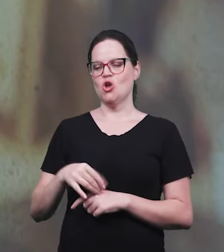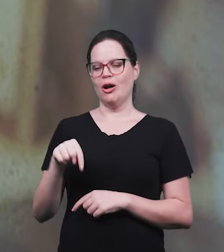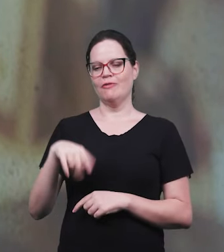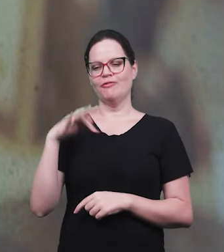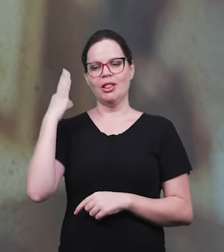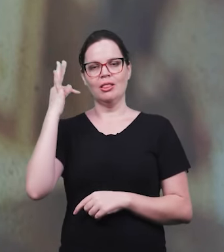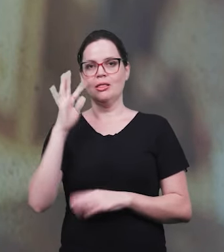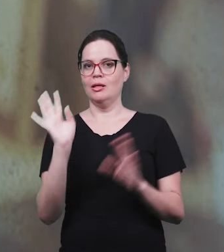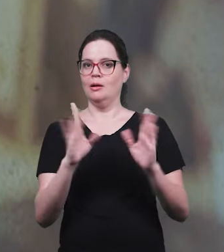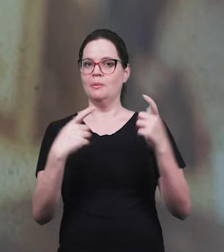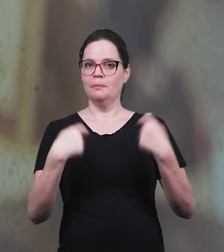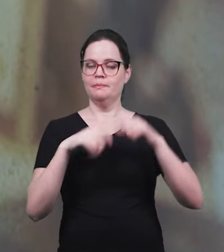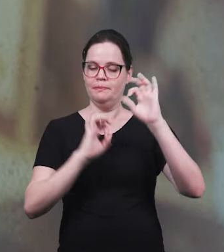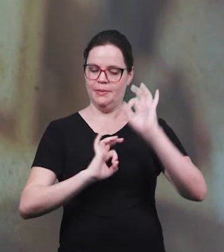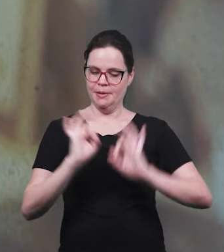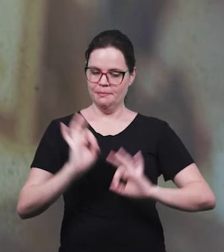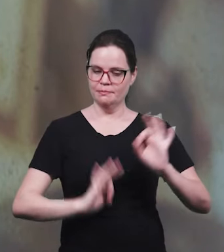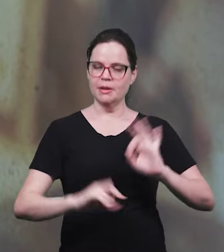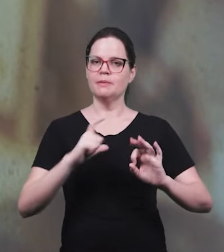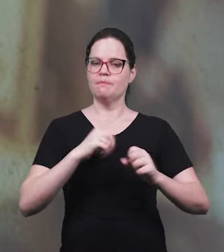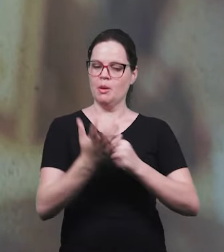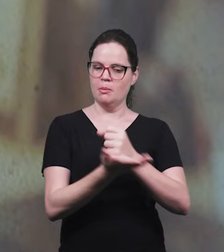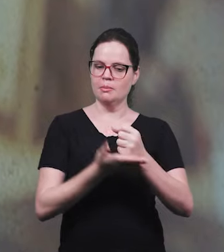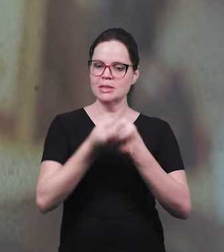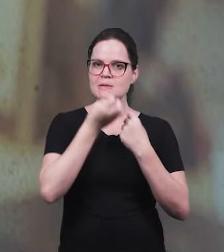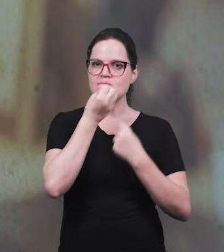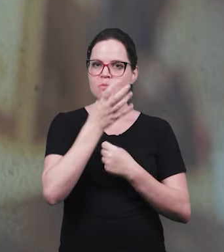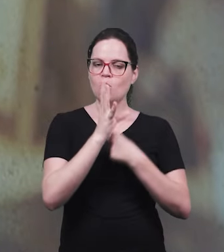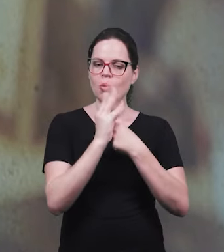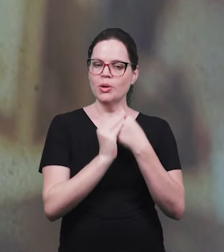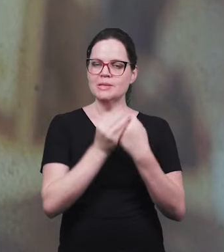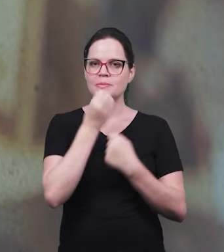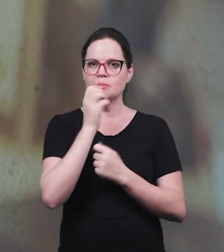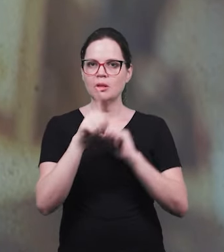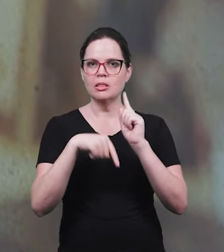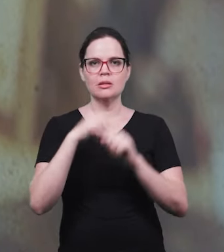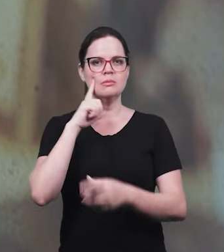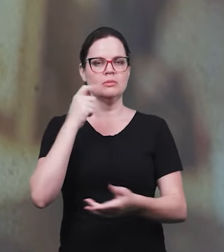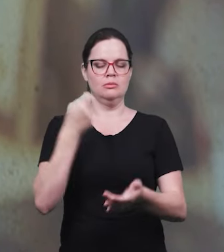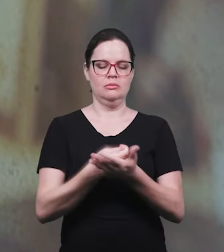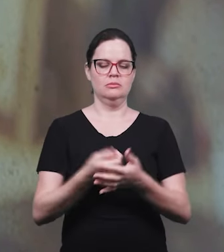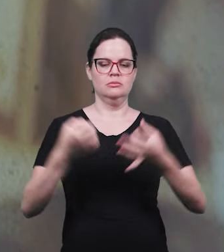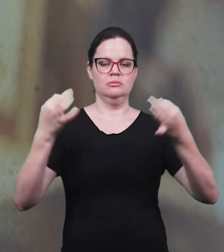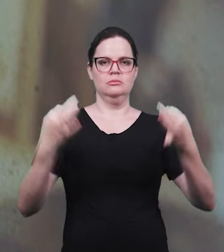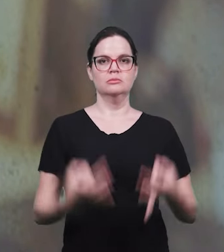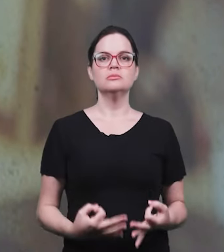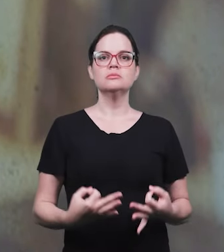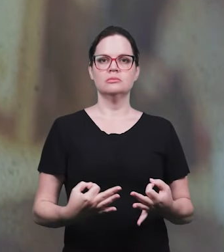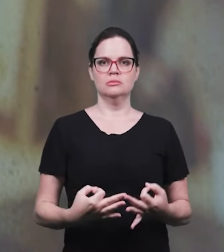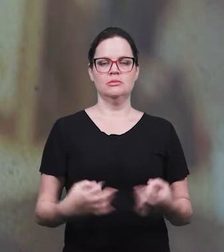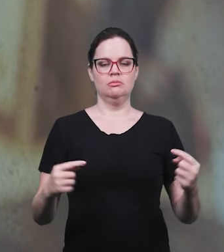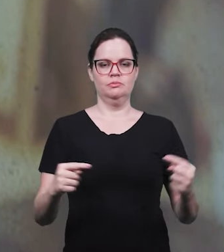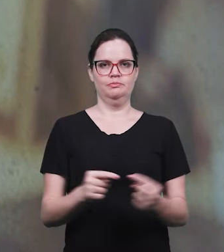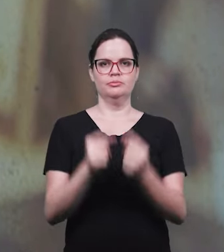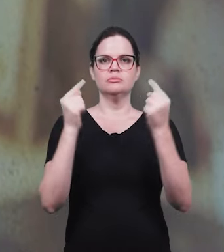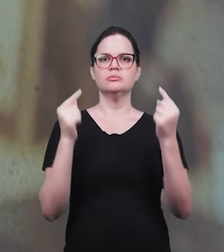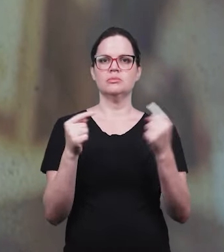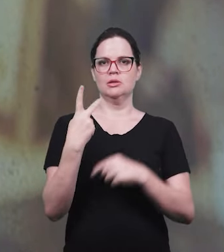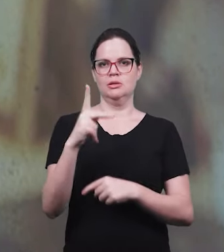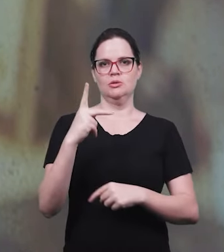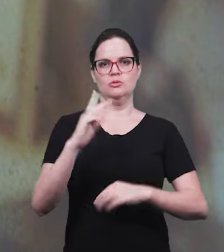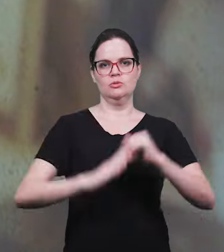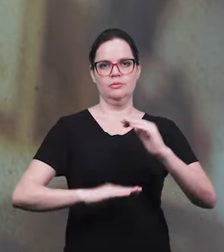é se preparar, ter uma base sólida, para você depois ter uma decisão consciente e uma decisão coerente para